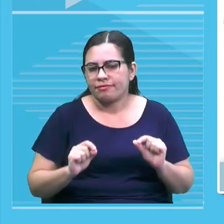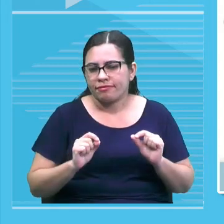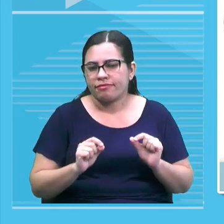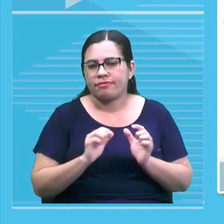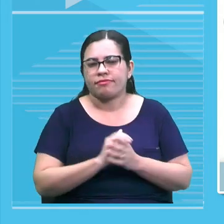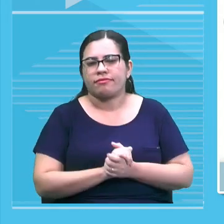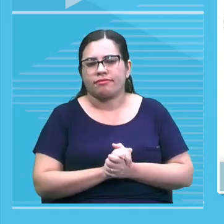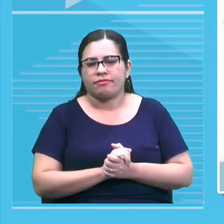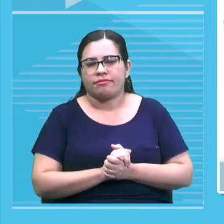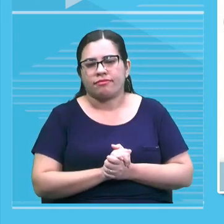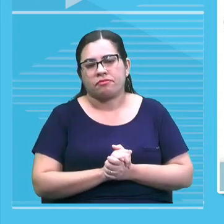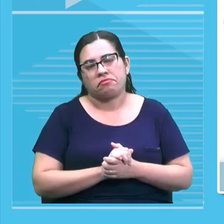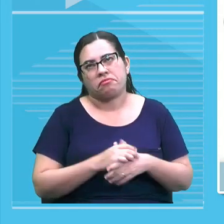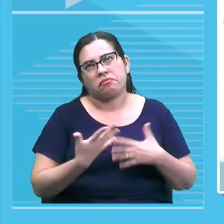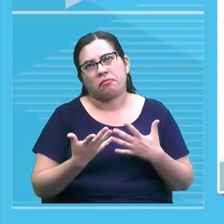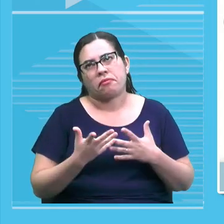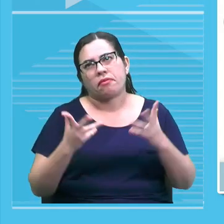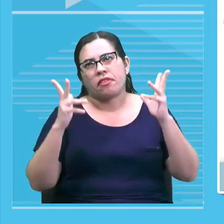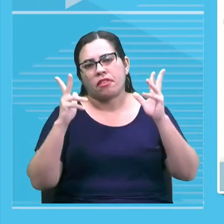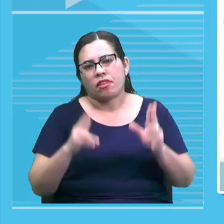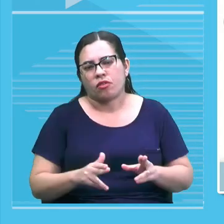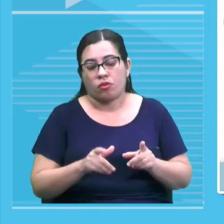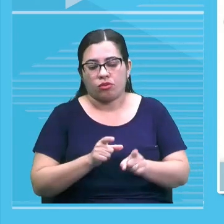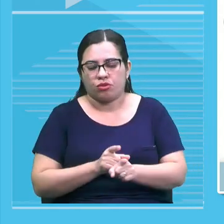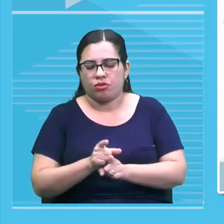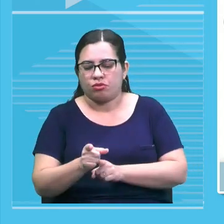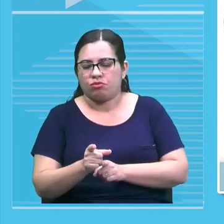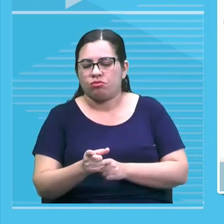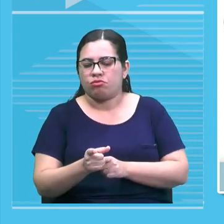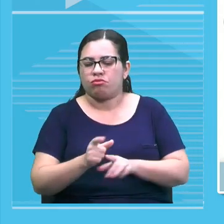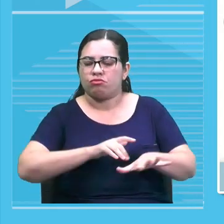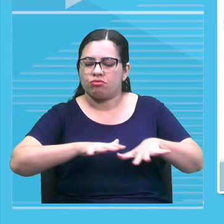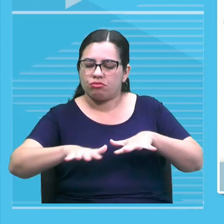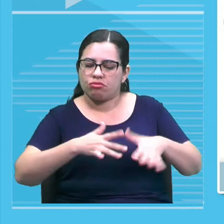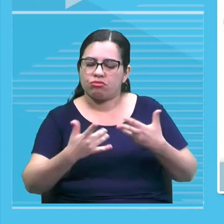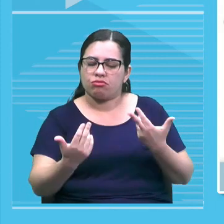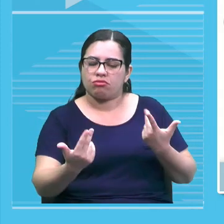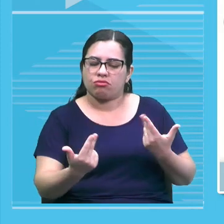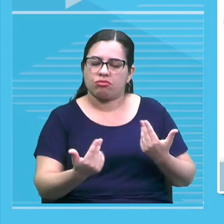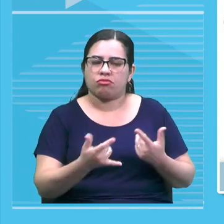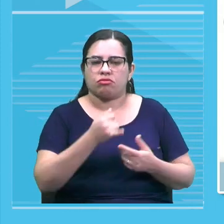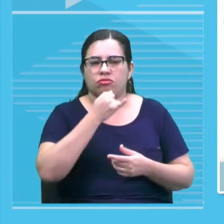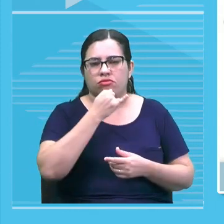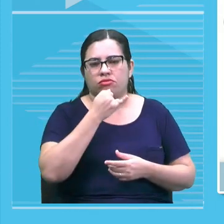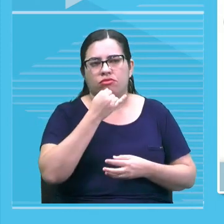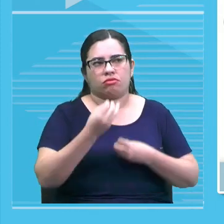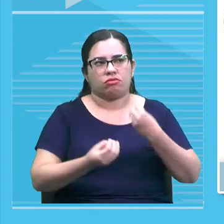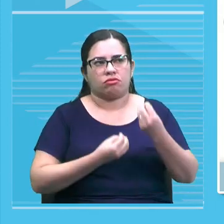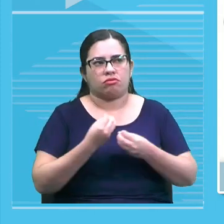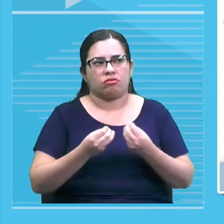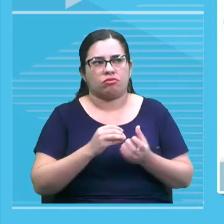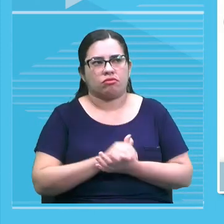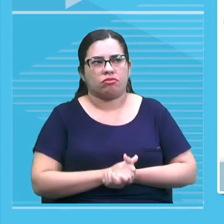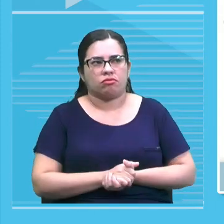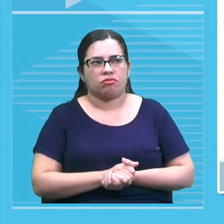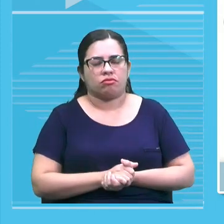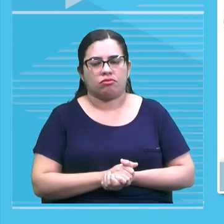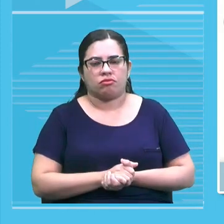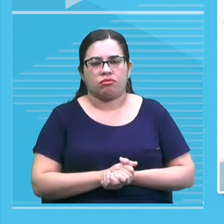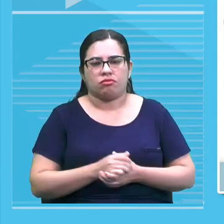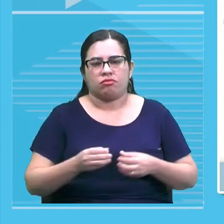a direção da onda então no sentido que a